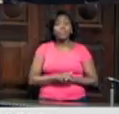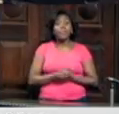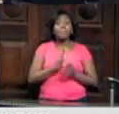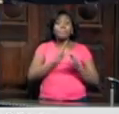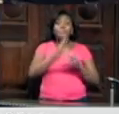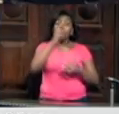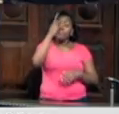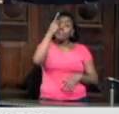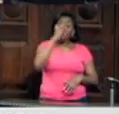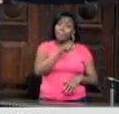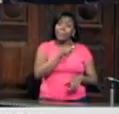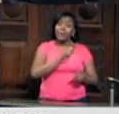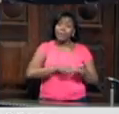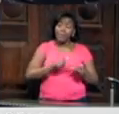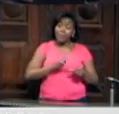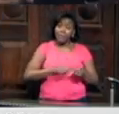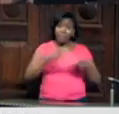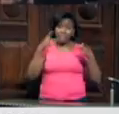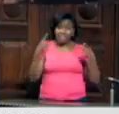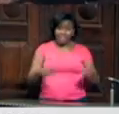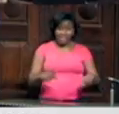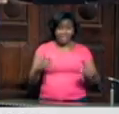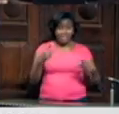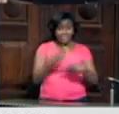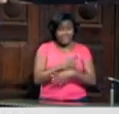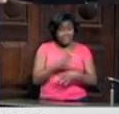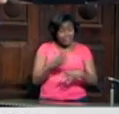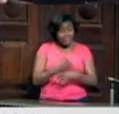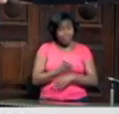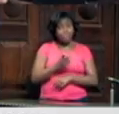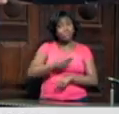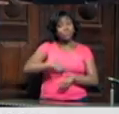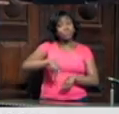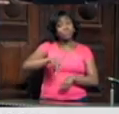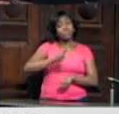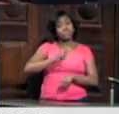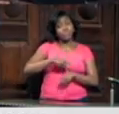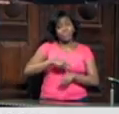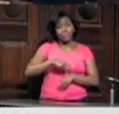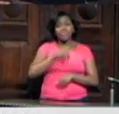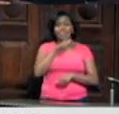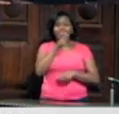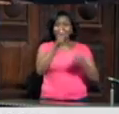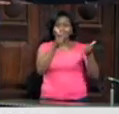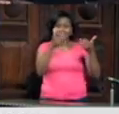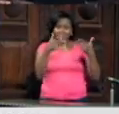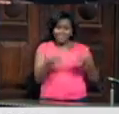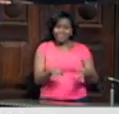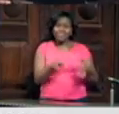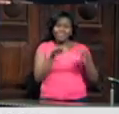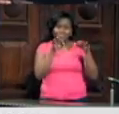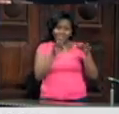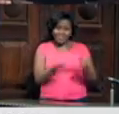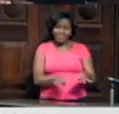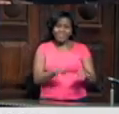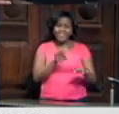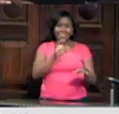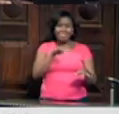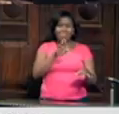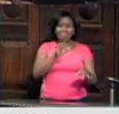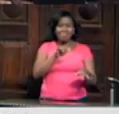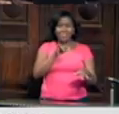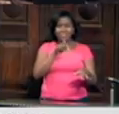letras desta cidade e do país, como citou com muita propriedade o embaixador Geraldo de